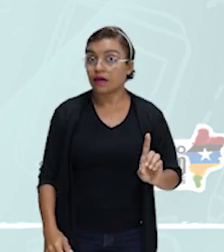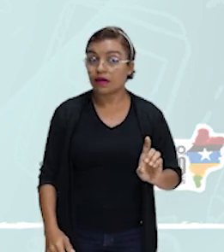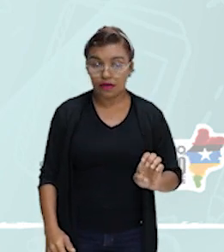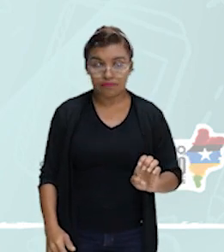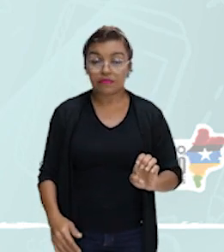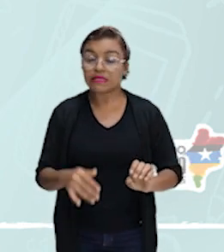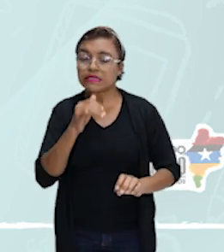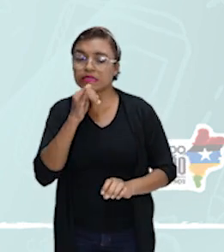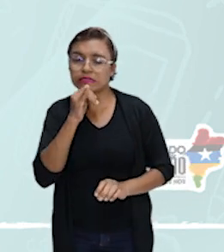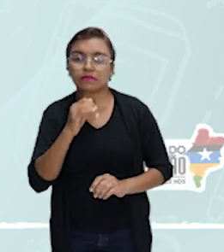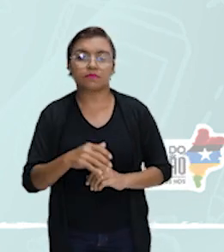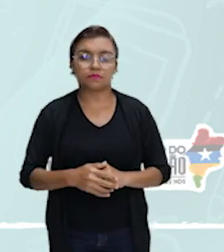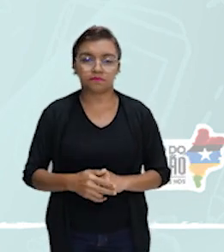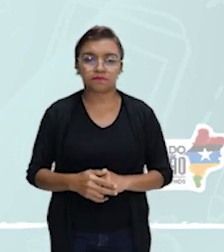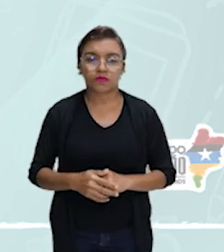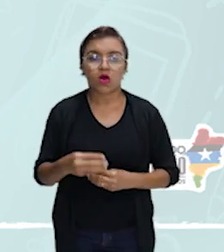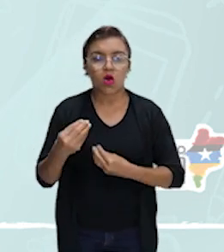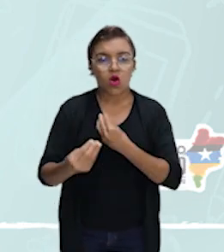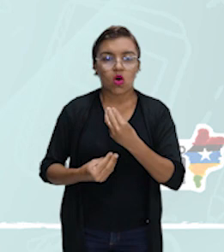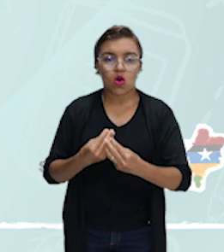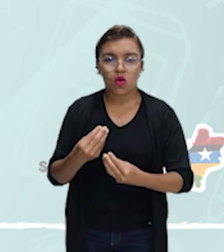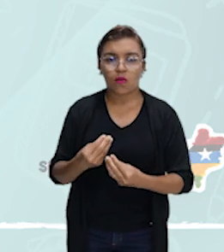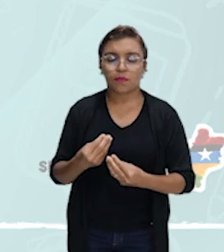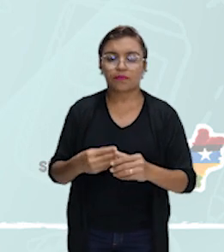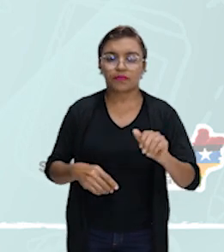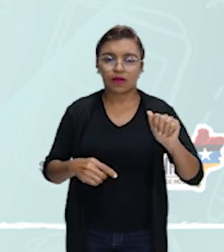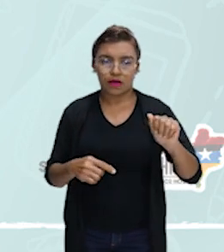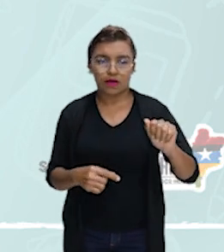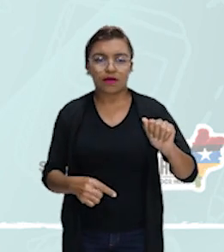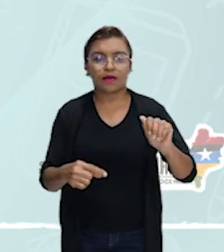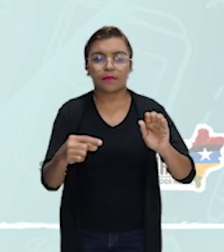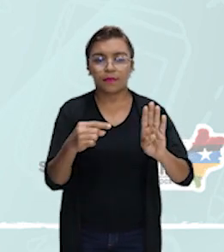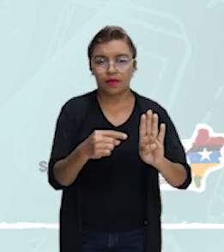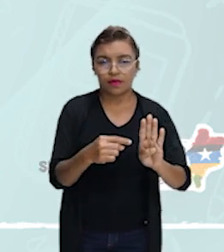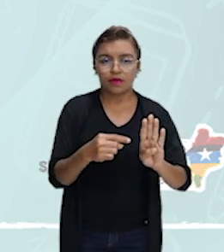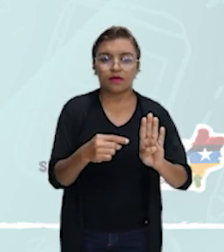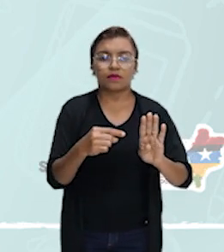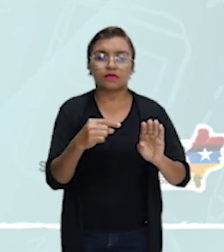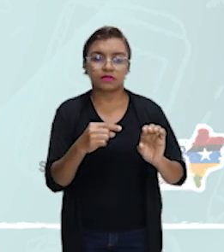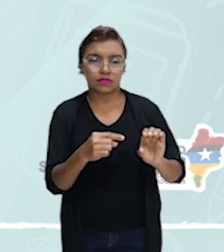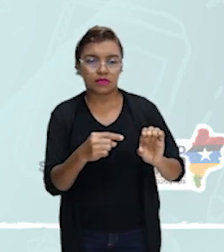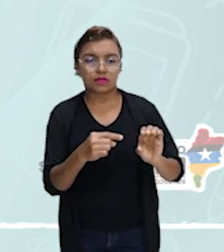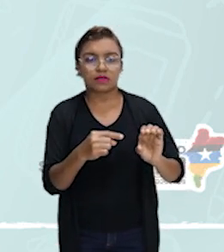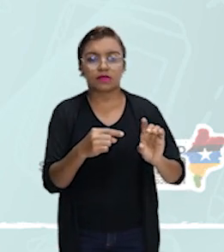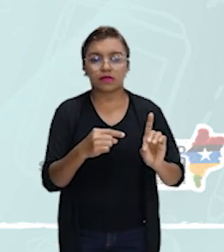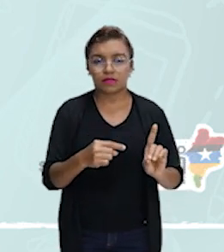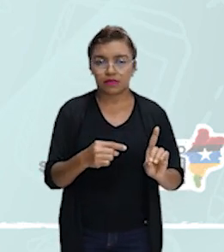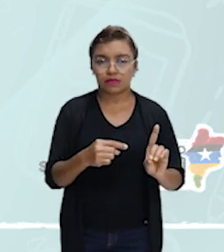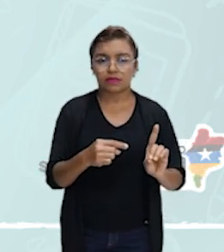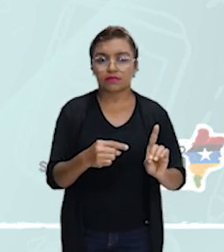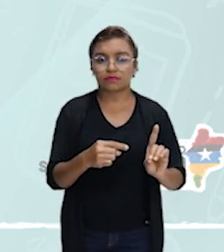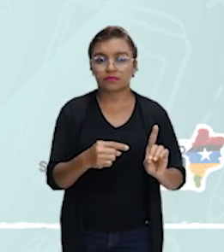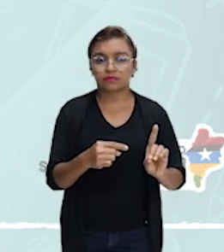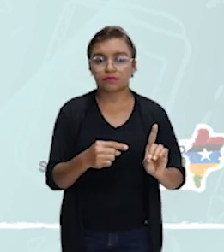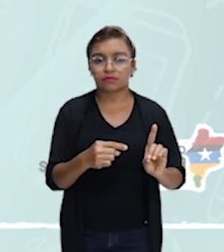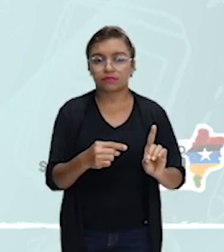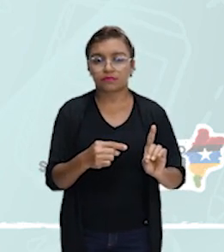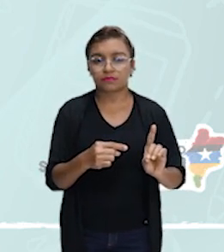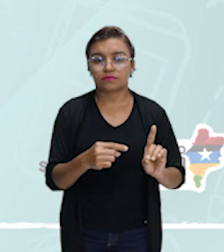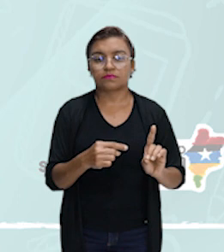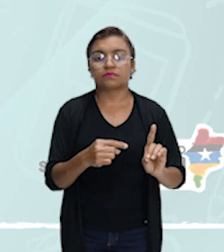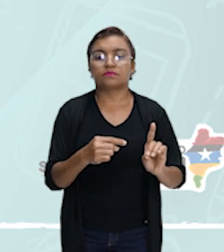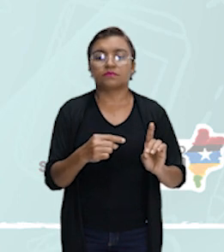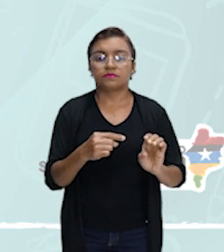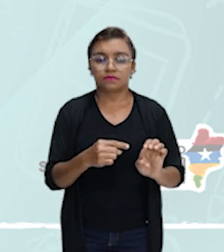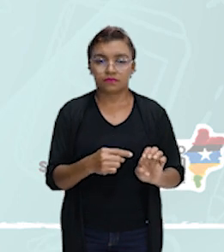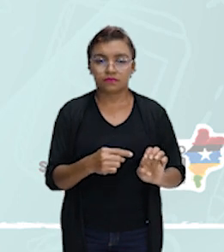formulações comerciais desses sais, ó, soro fisiológico, fertilizantes, componentes do vidro, fermento de pães e